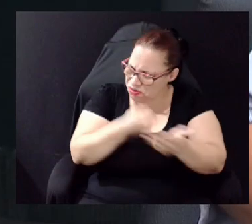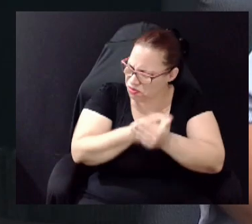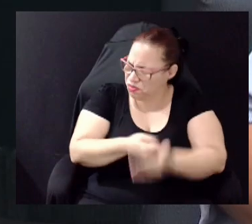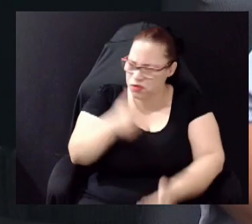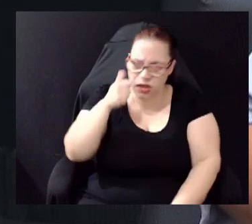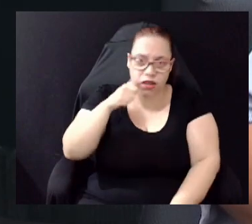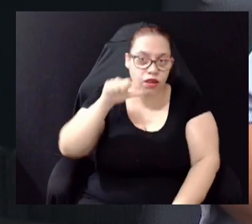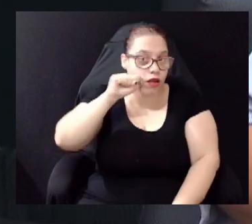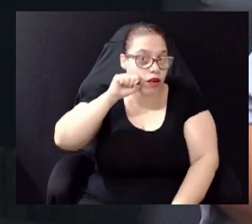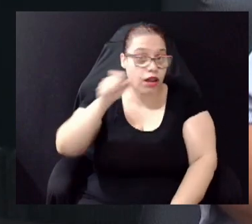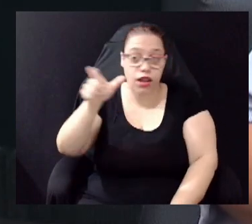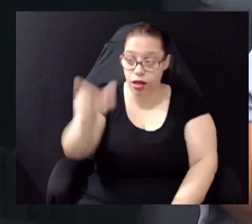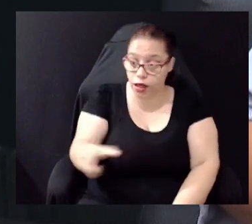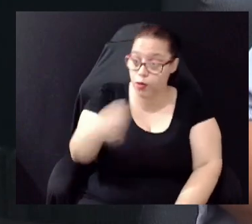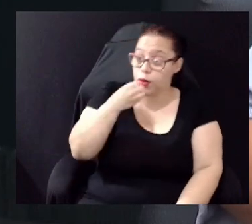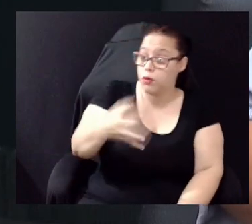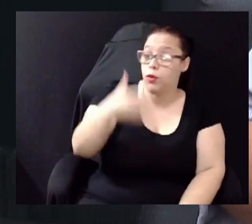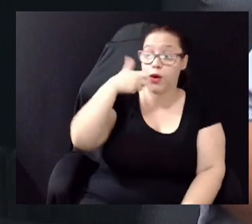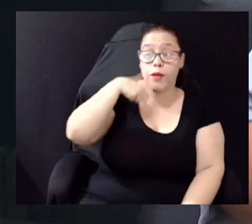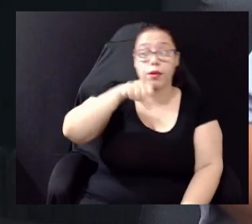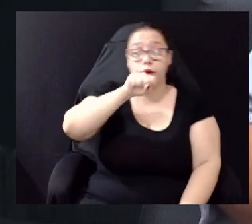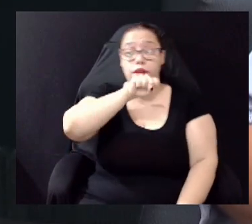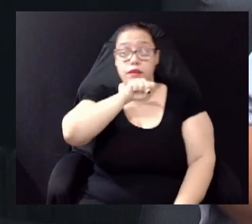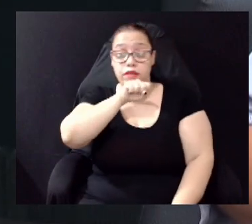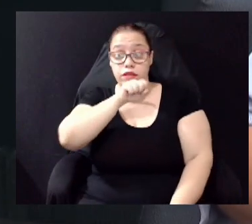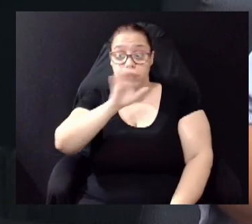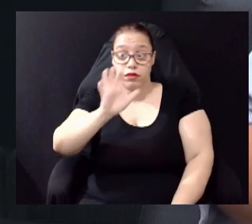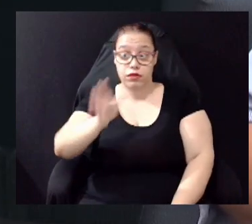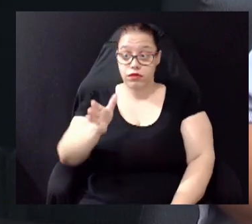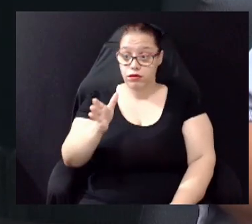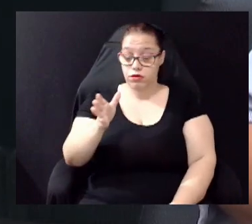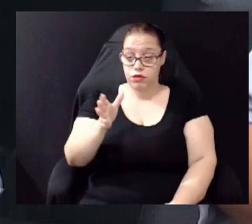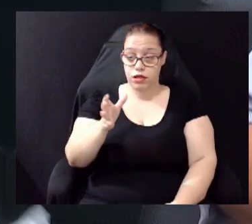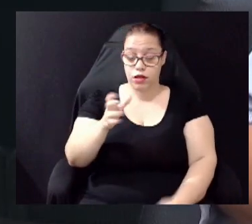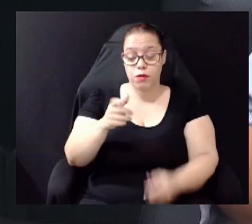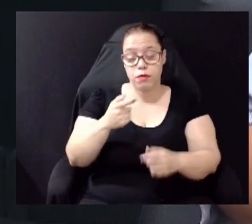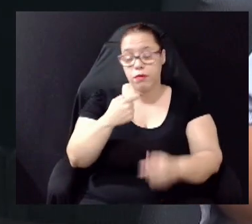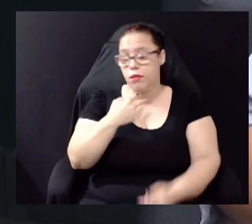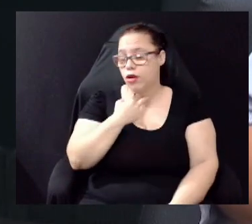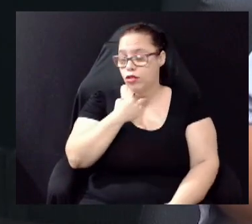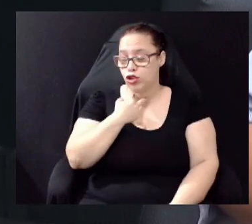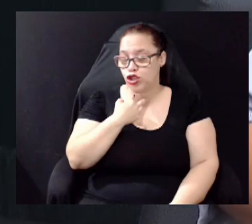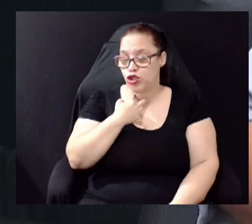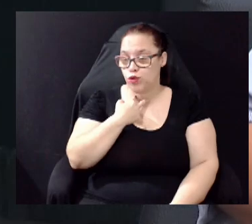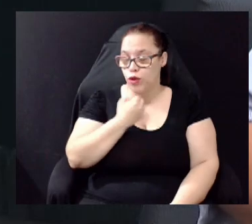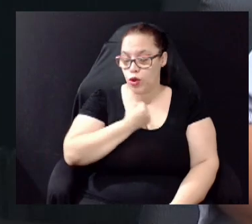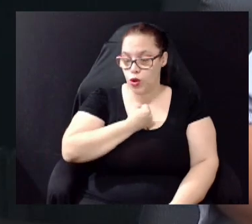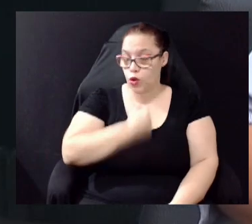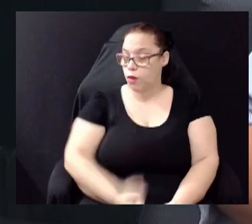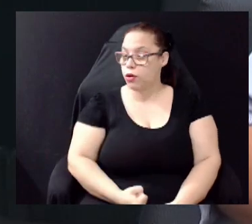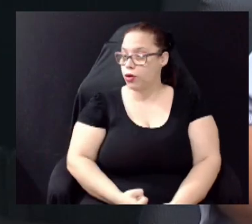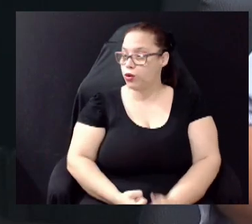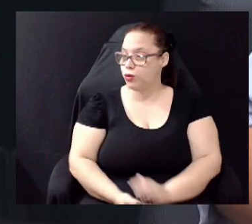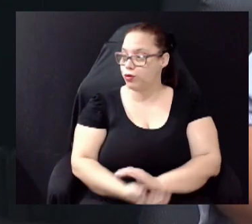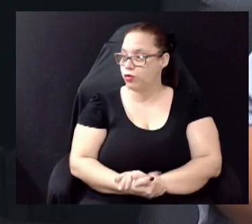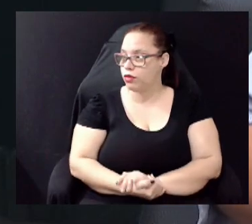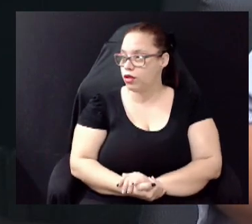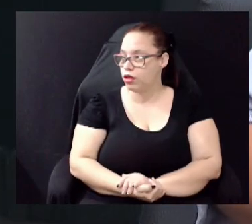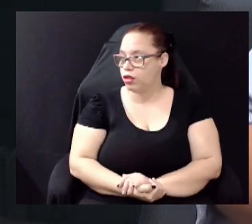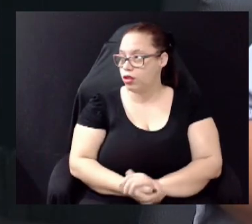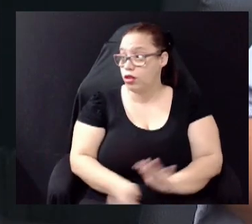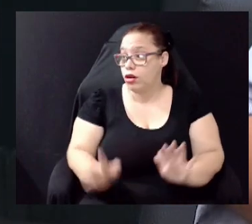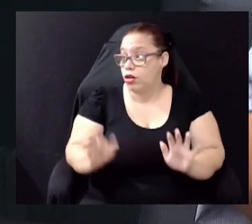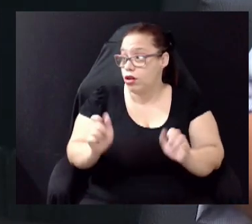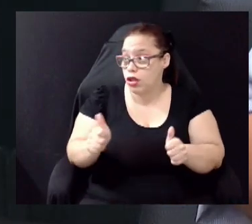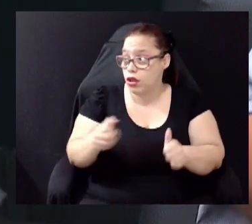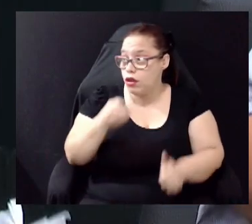mãe. Já que não se permite o aborto, permita pelo menos que ela não seja uma boa mãe. E não